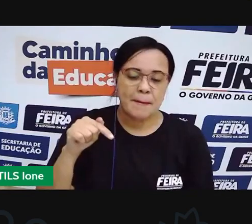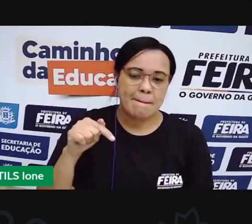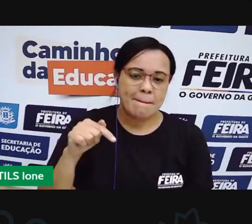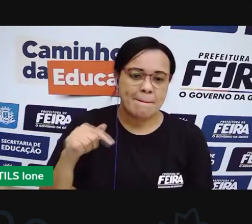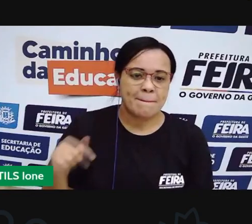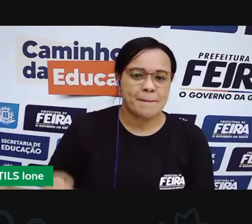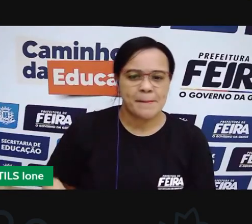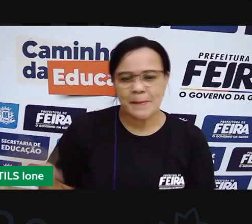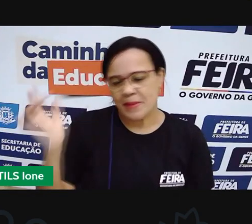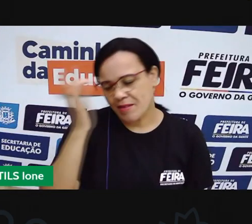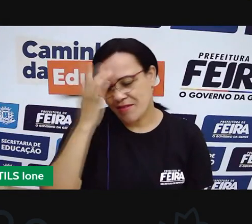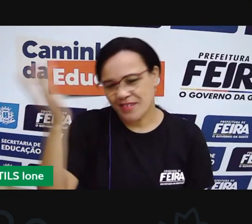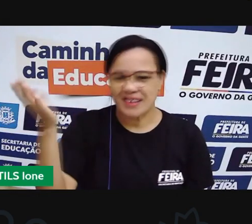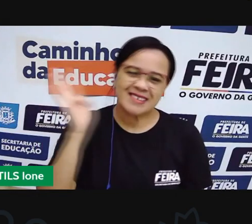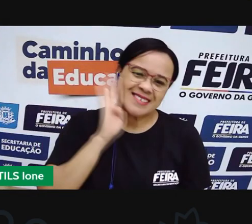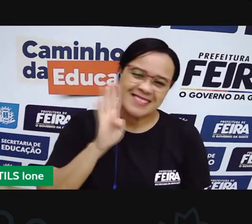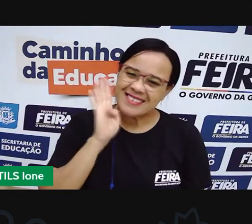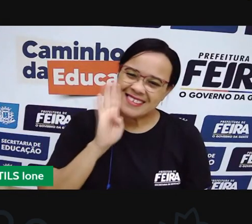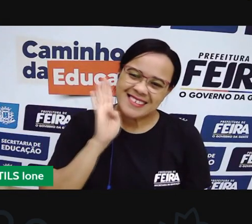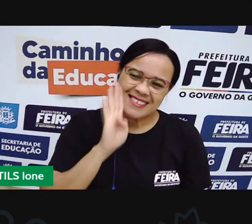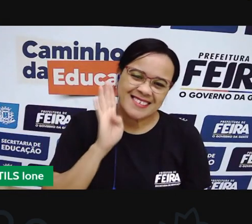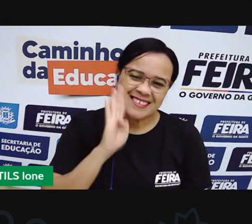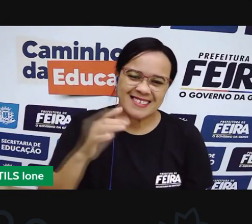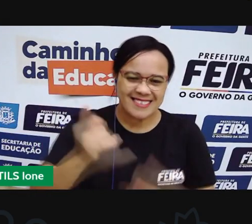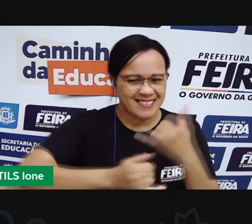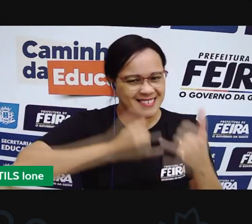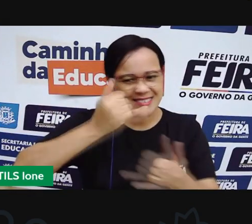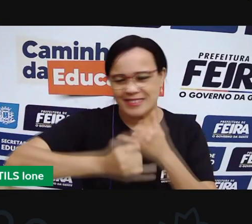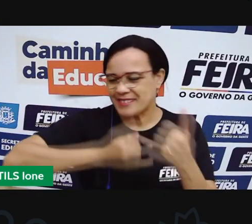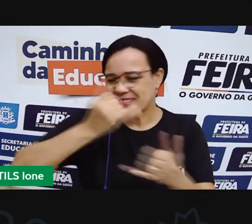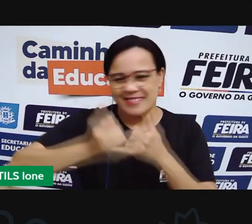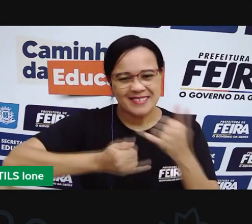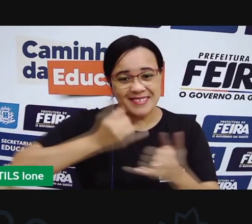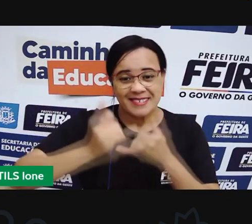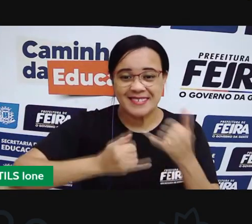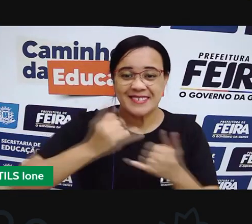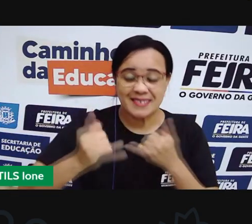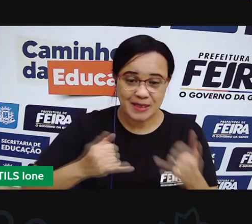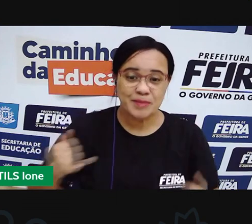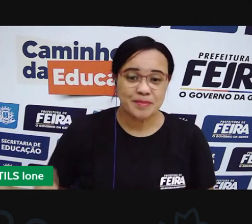Viu como esse jogo é divertido e fácil de fazer?